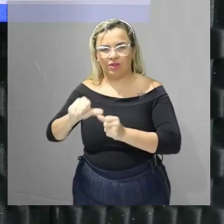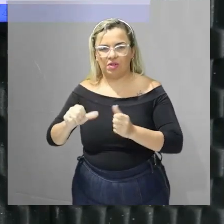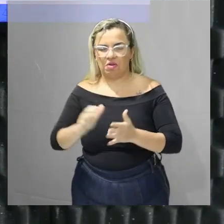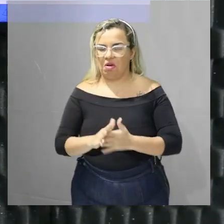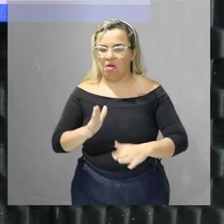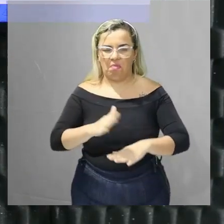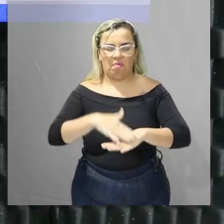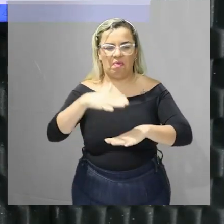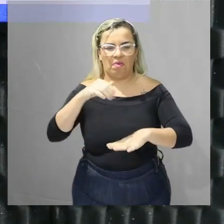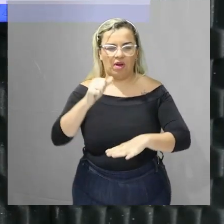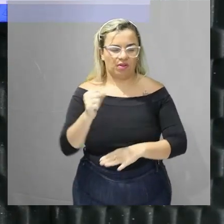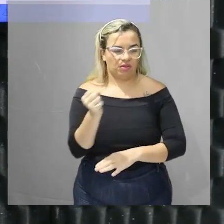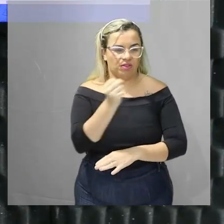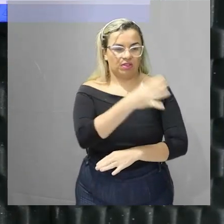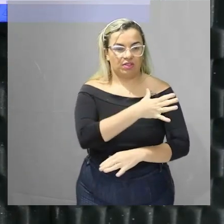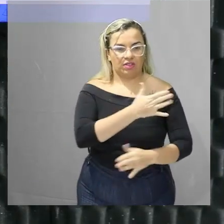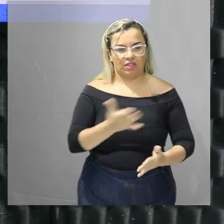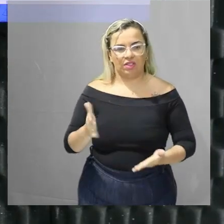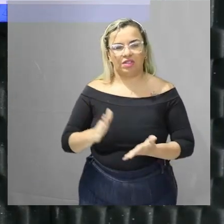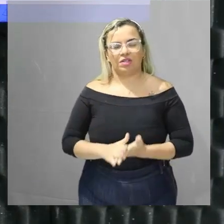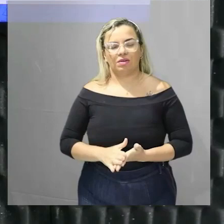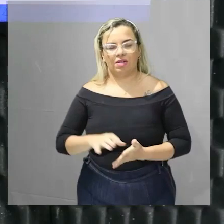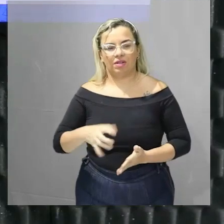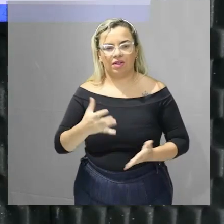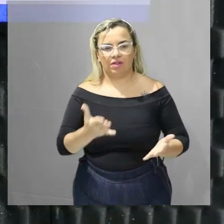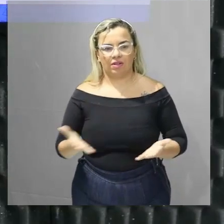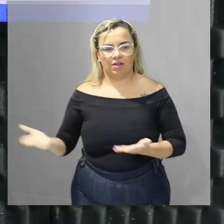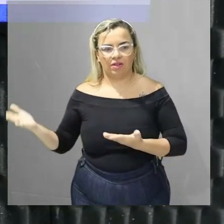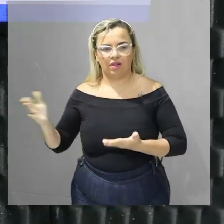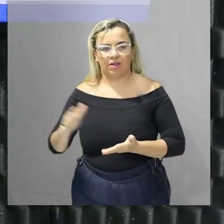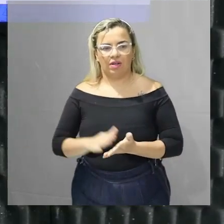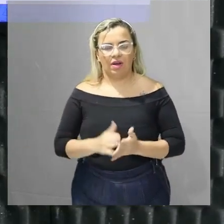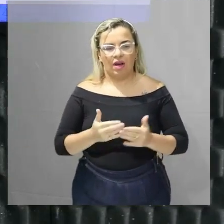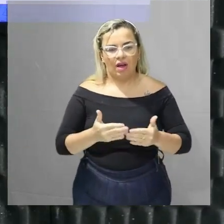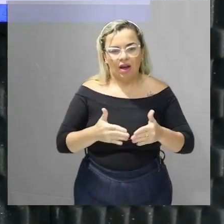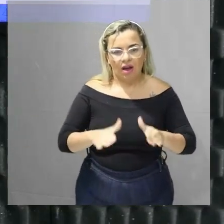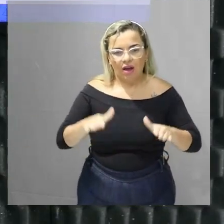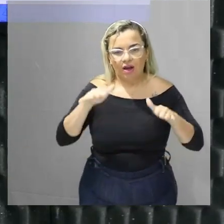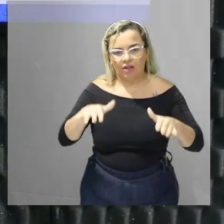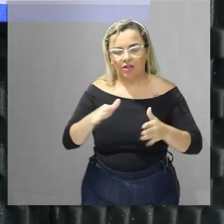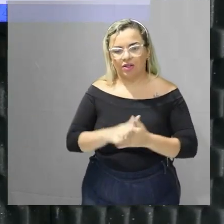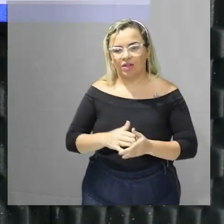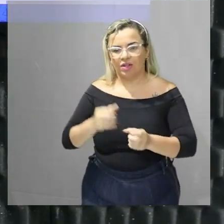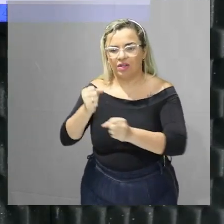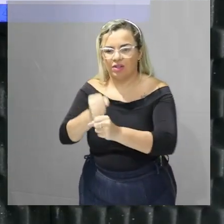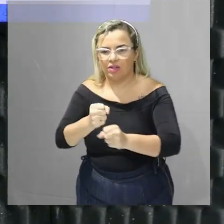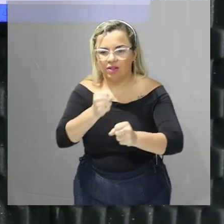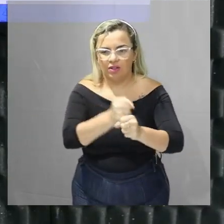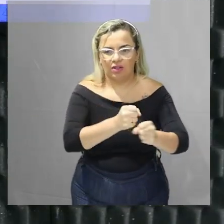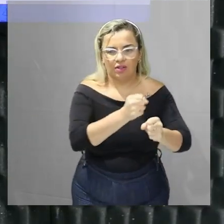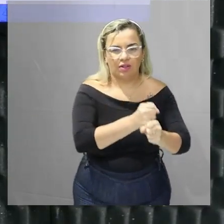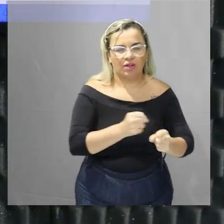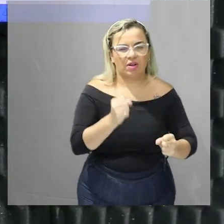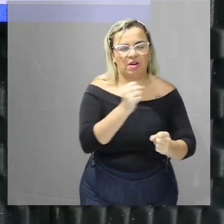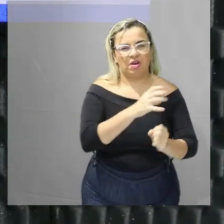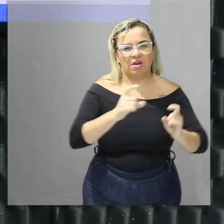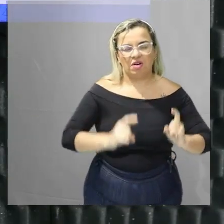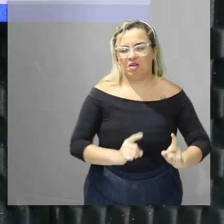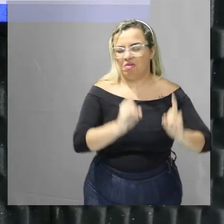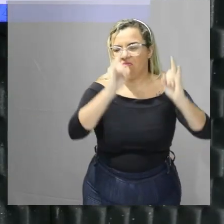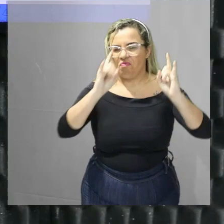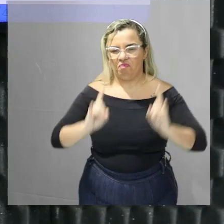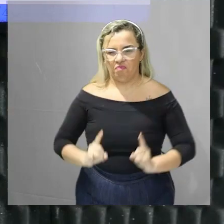mais moderno, né? Aí ele diz, ó, para abrir espaço em seu lugar, a instalação de modernas torres